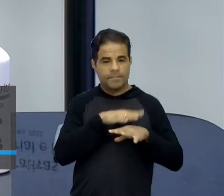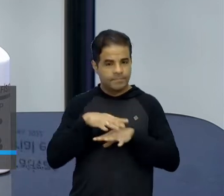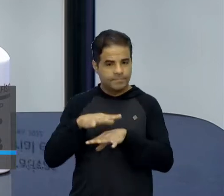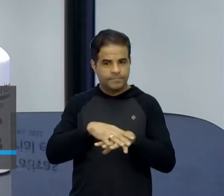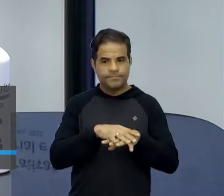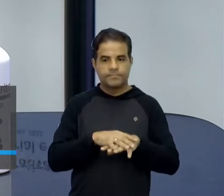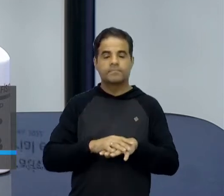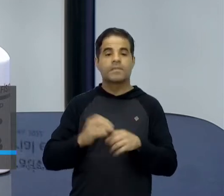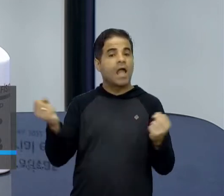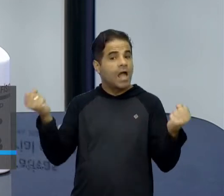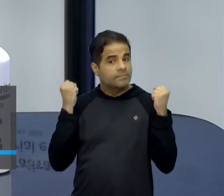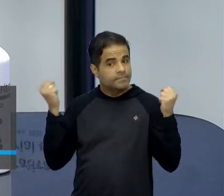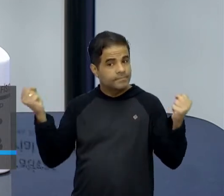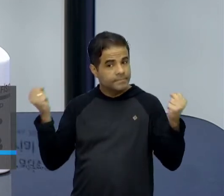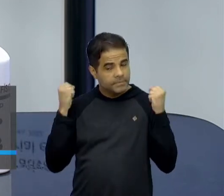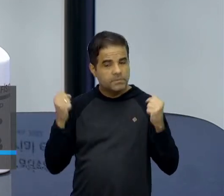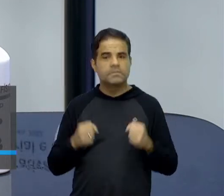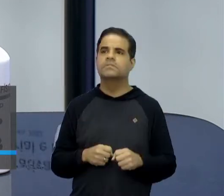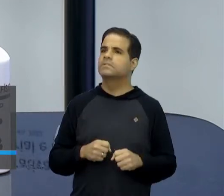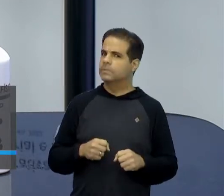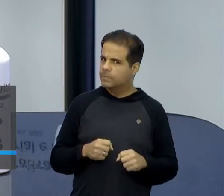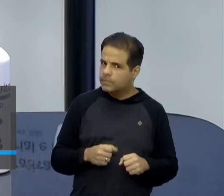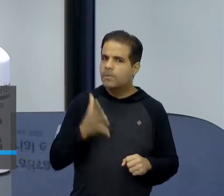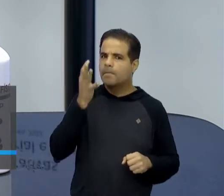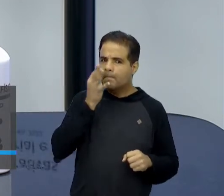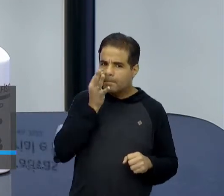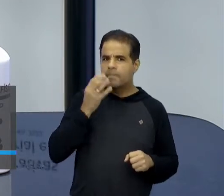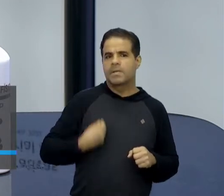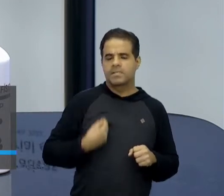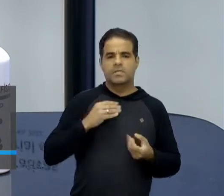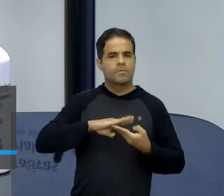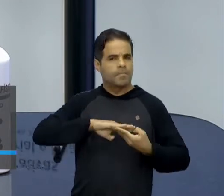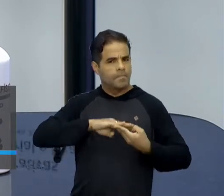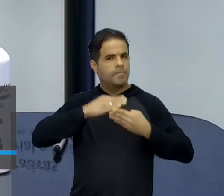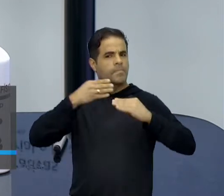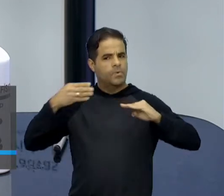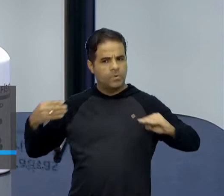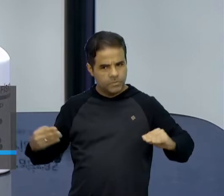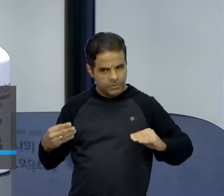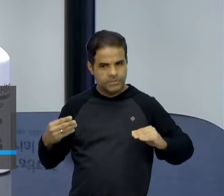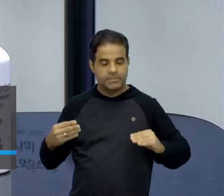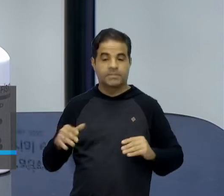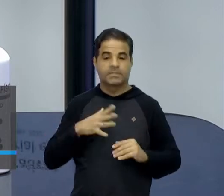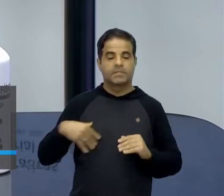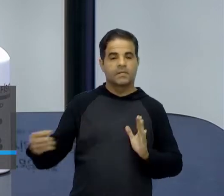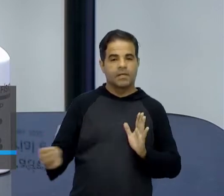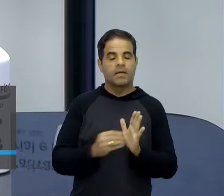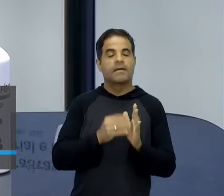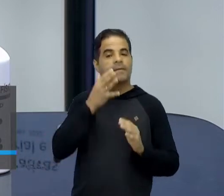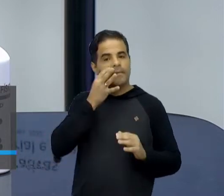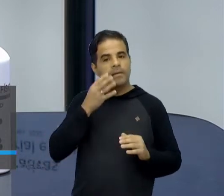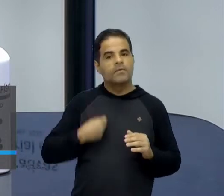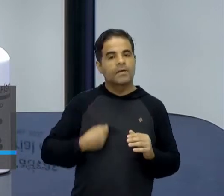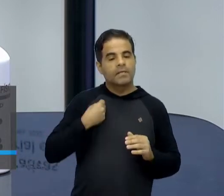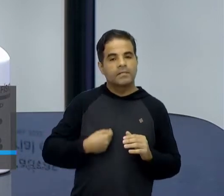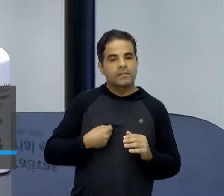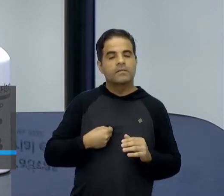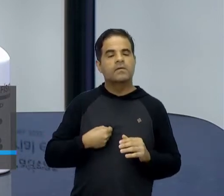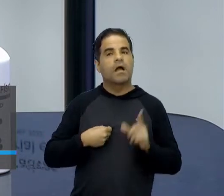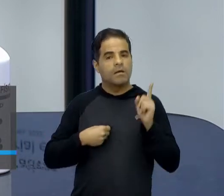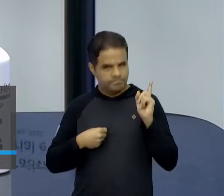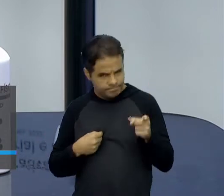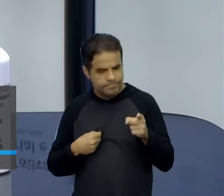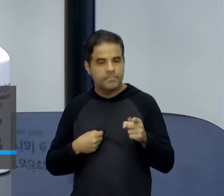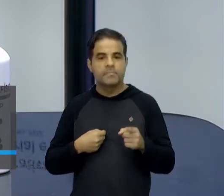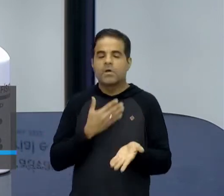a física está muito presente, a biologia, né? Ela está muito presente e aí você